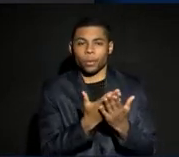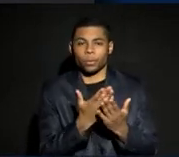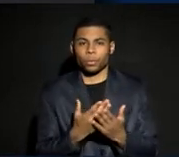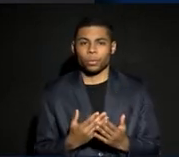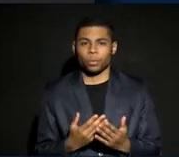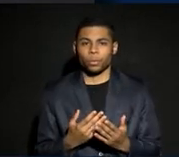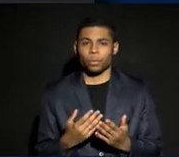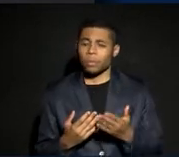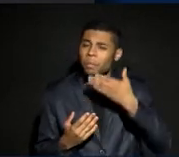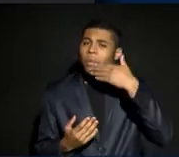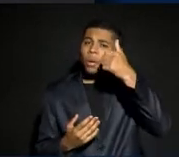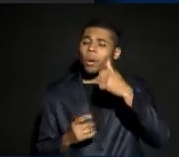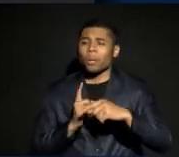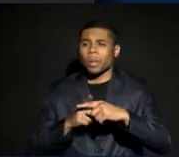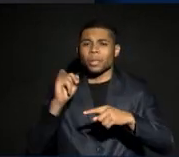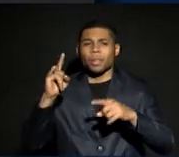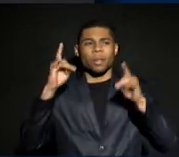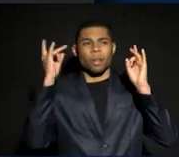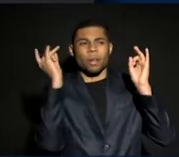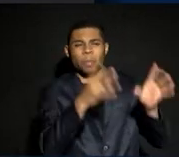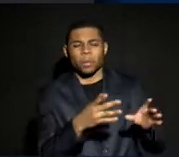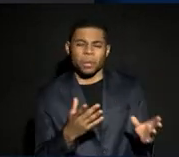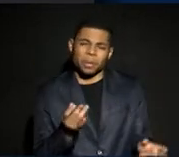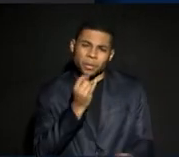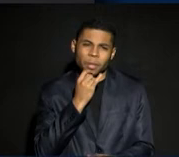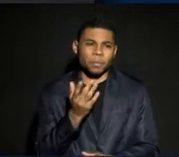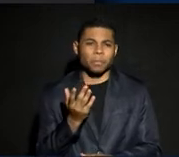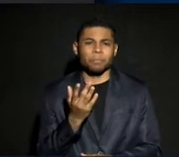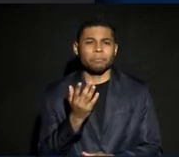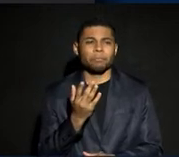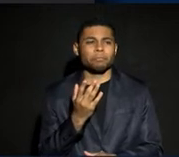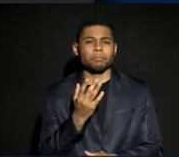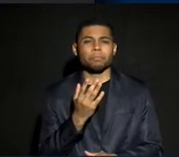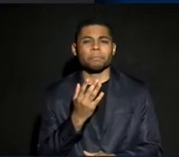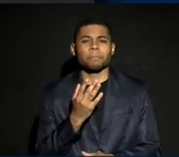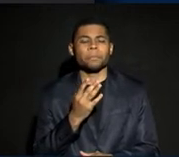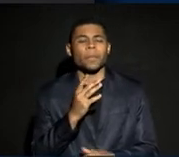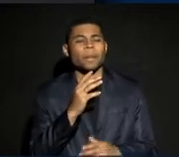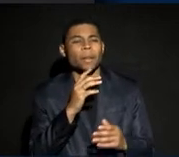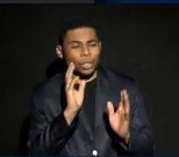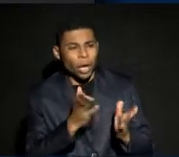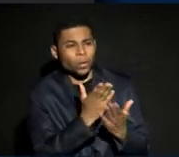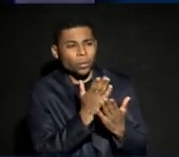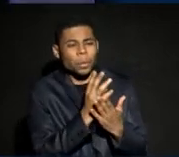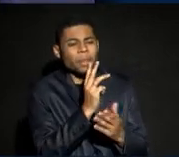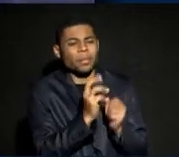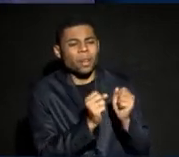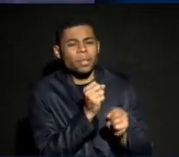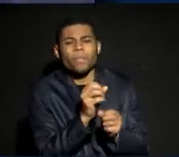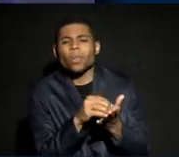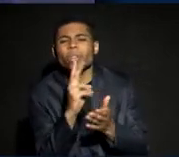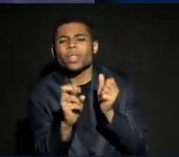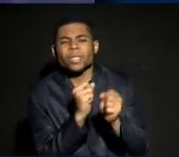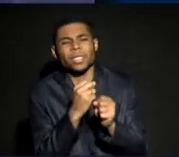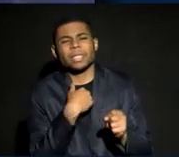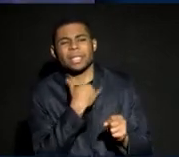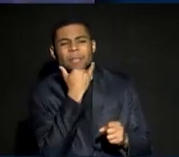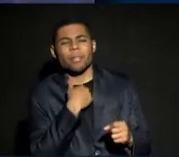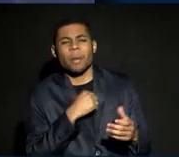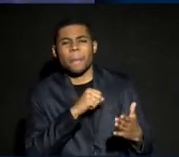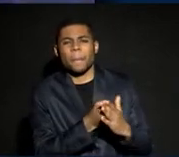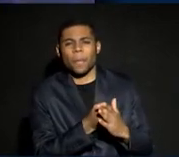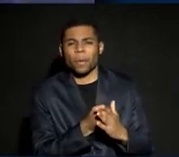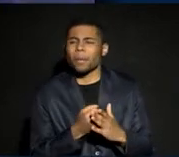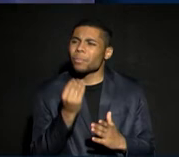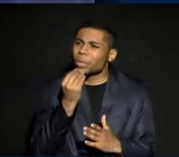vê-lo deixar os estudos no terceiro, quarto ano, faltando um ou dois para concluir? E aí, Haddad, como é que a gente liga